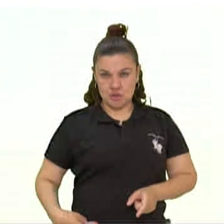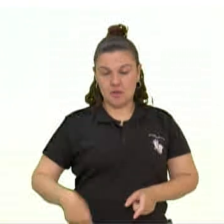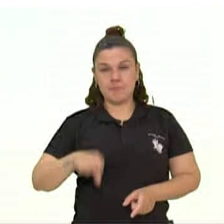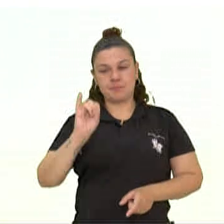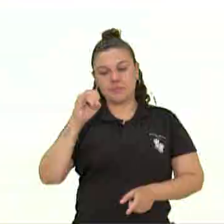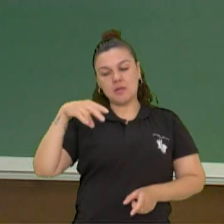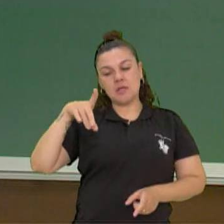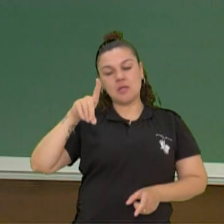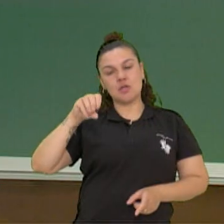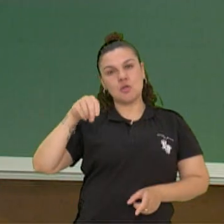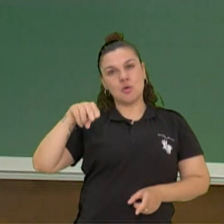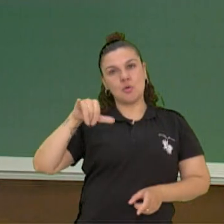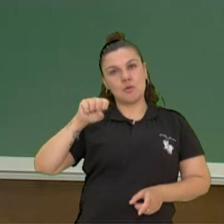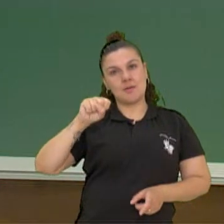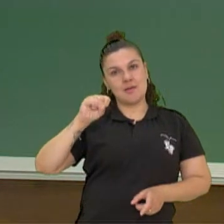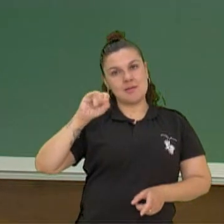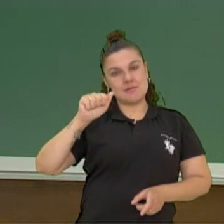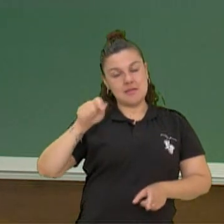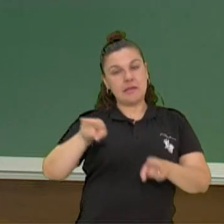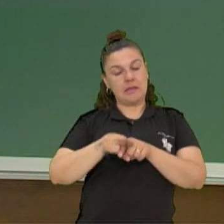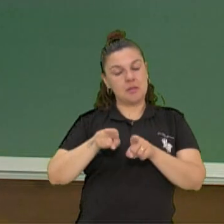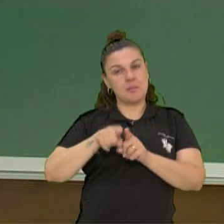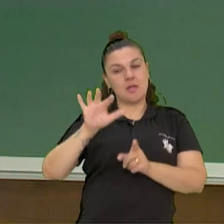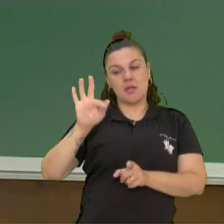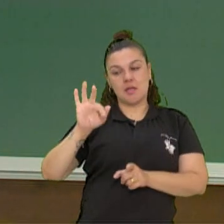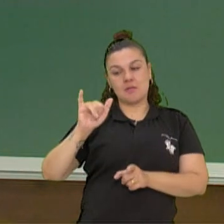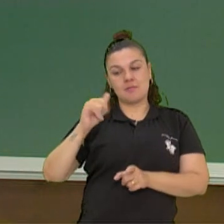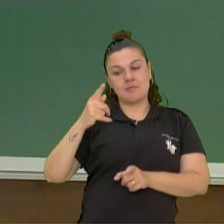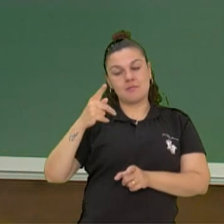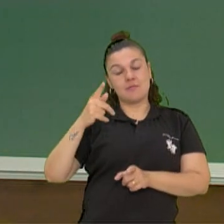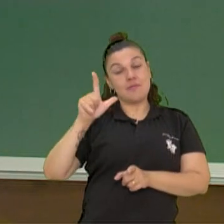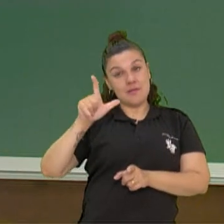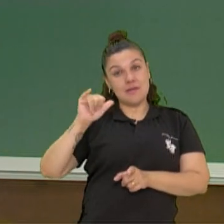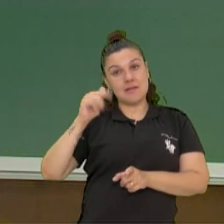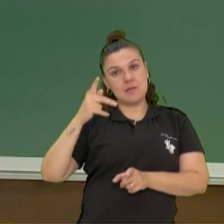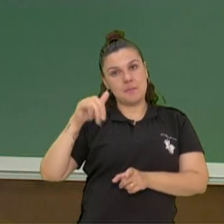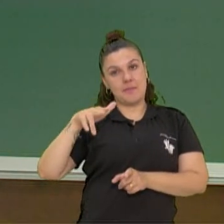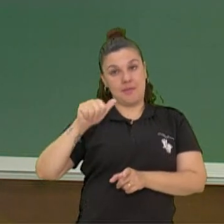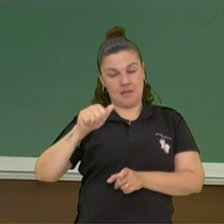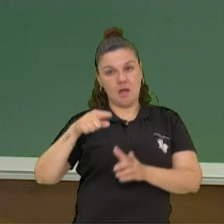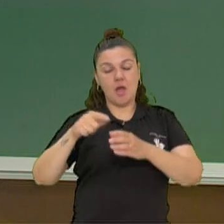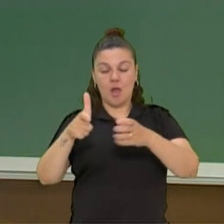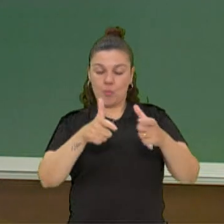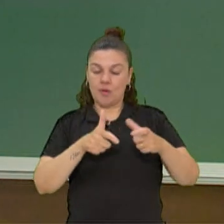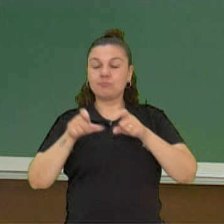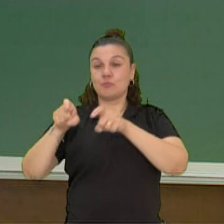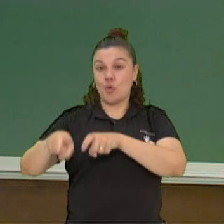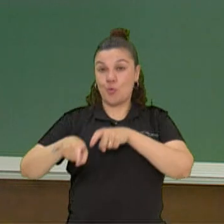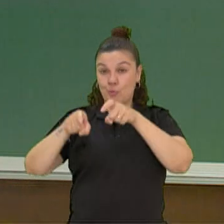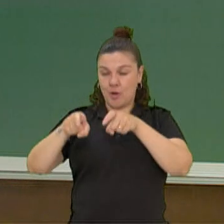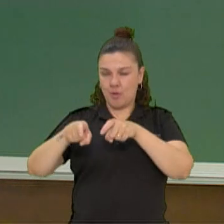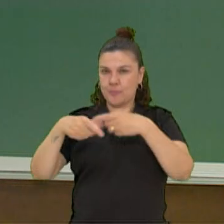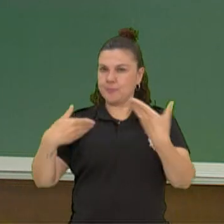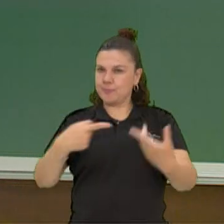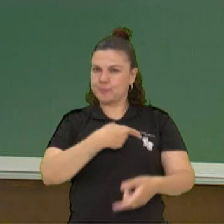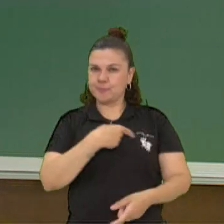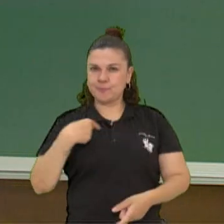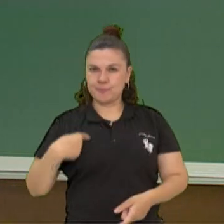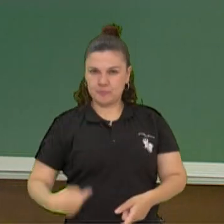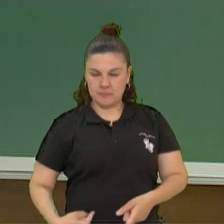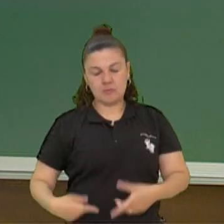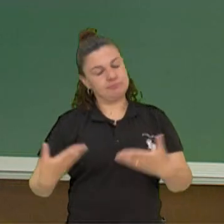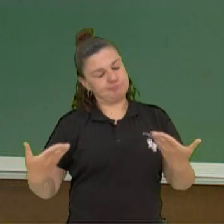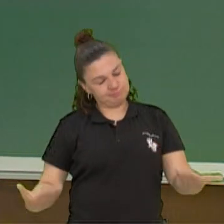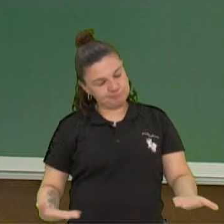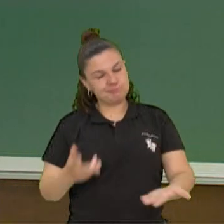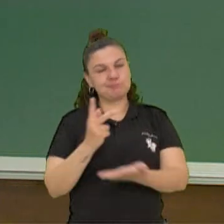Filipinas. Coincidentemente lá o Sudeste Asiático, onde nós temos a maioria da população vivendo em áreas rurais. A China, lógico,